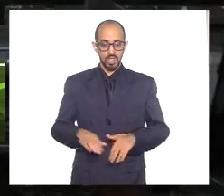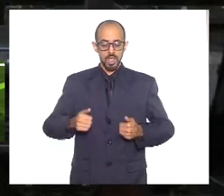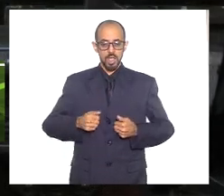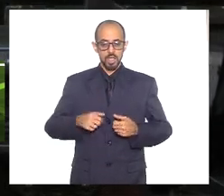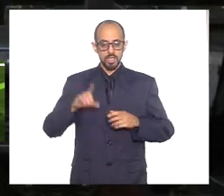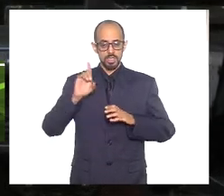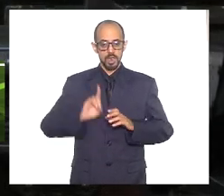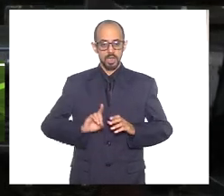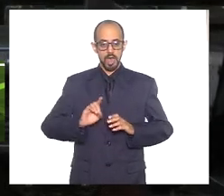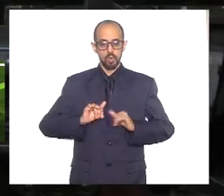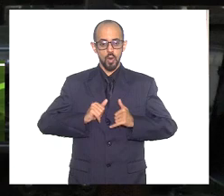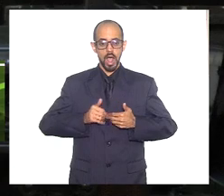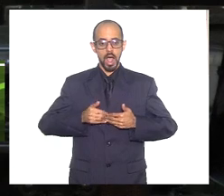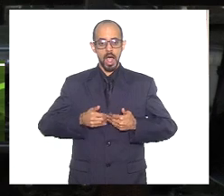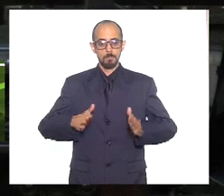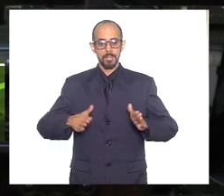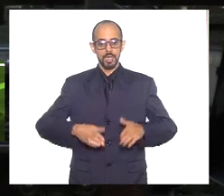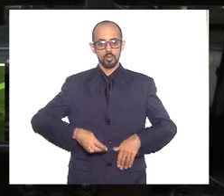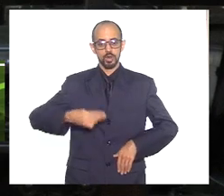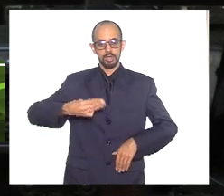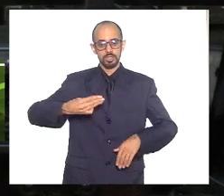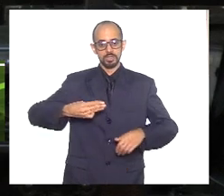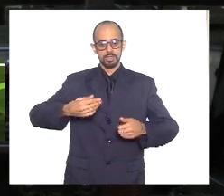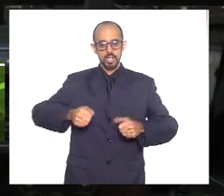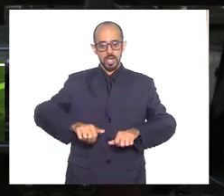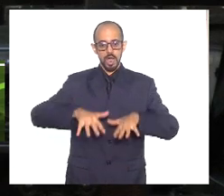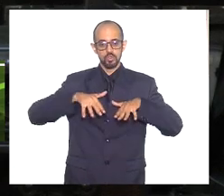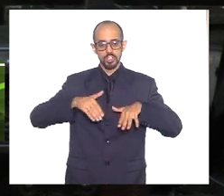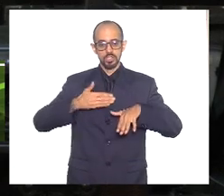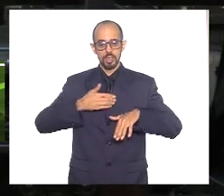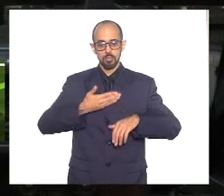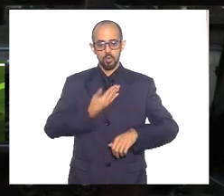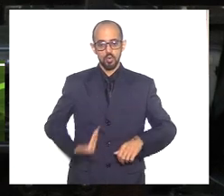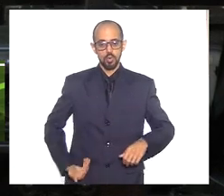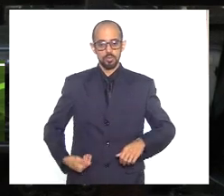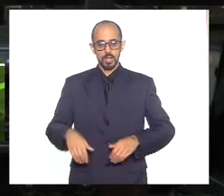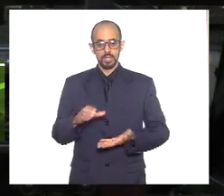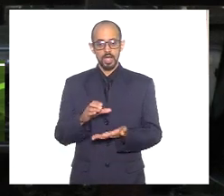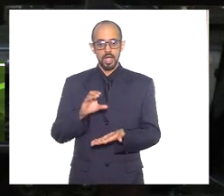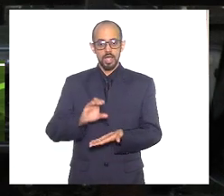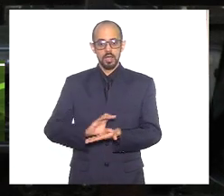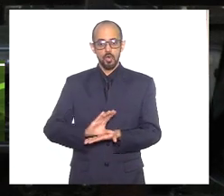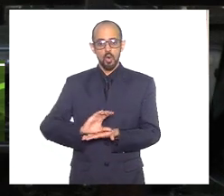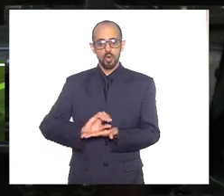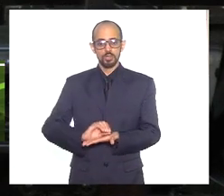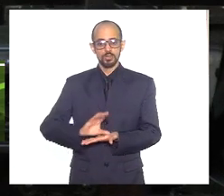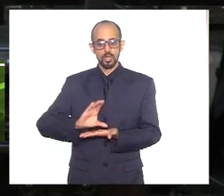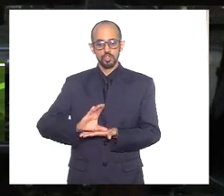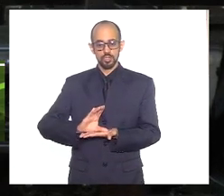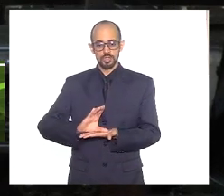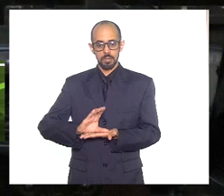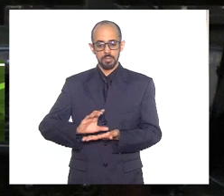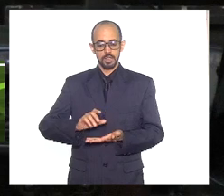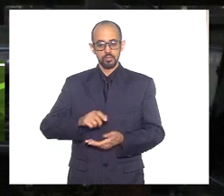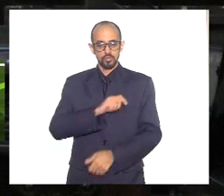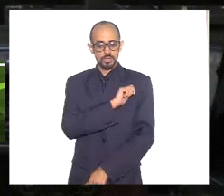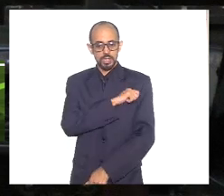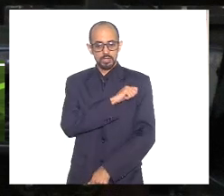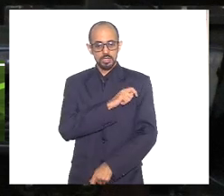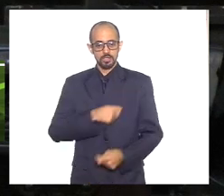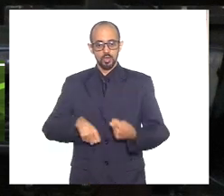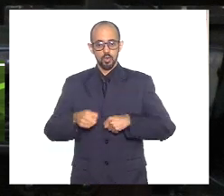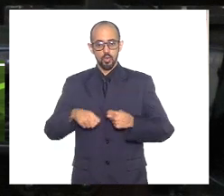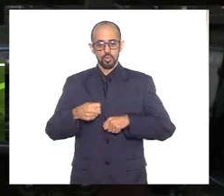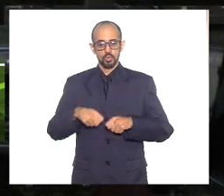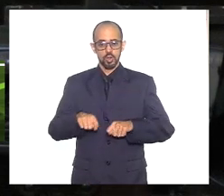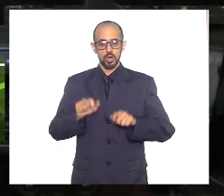Declaro aberta a terceira audiência pública de 2021, da Comissão de Orçamento, Fiscalização Financeira e Controle da Assembleia Legislativa